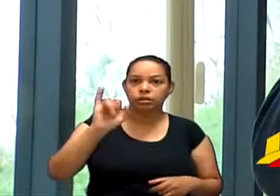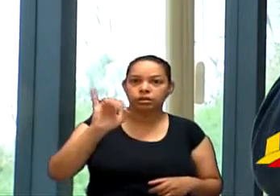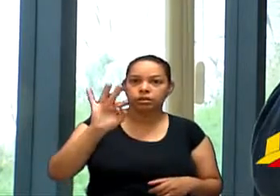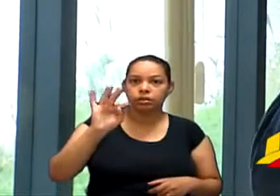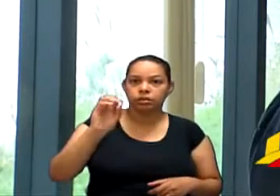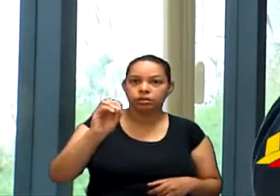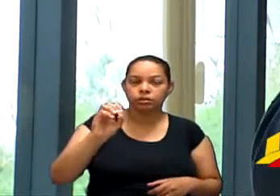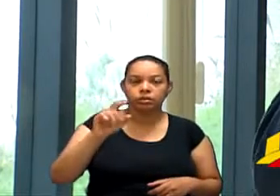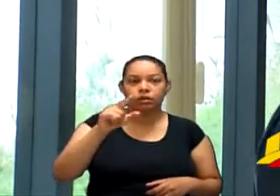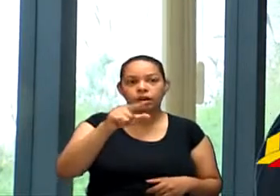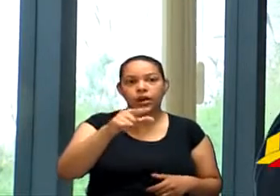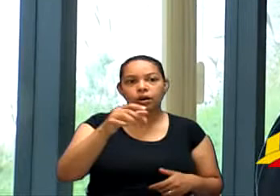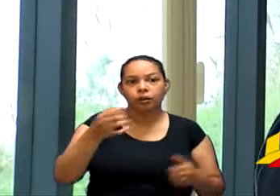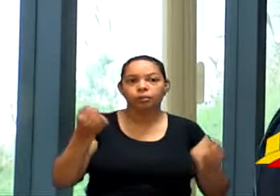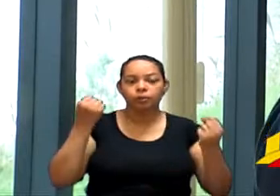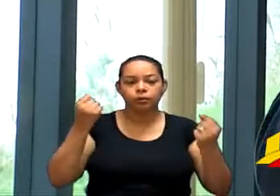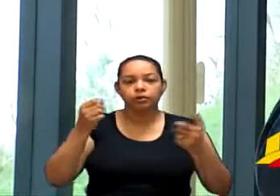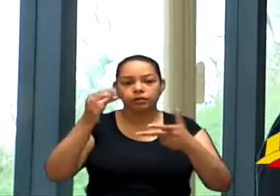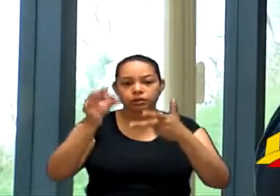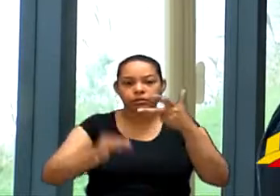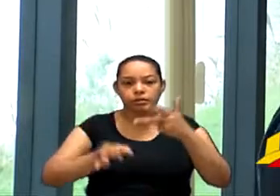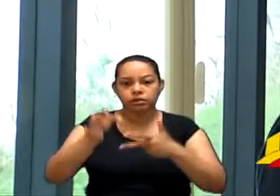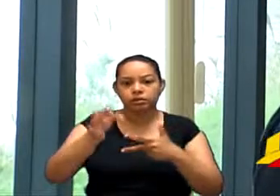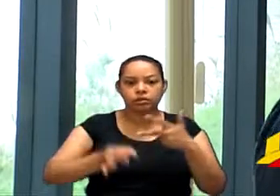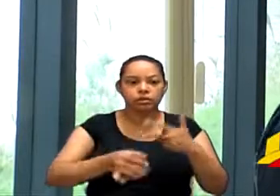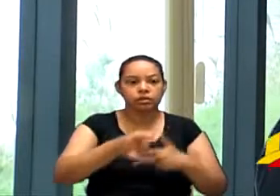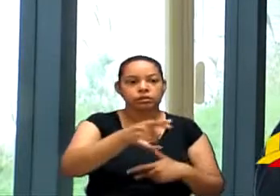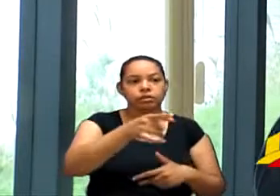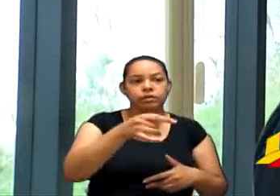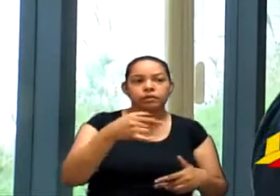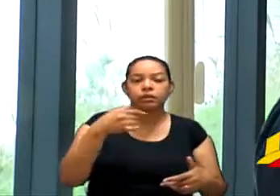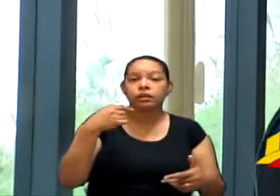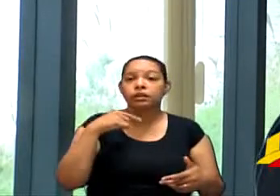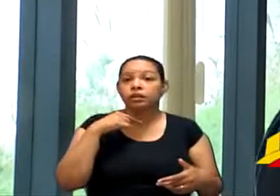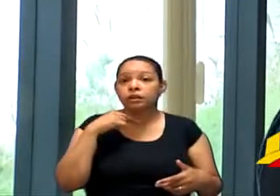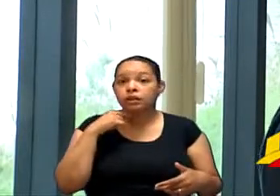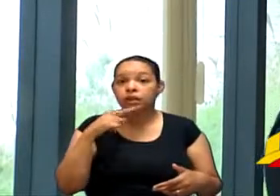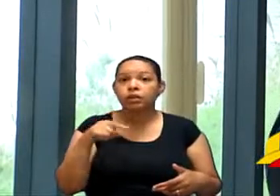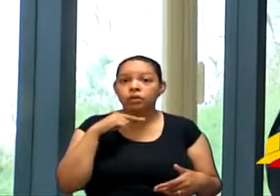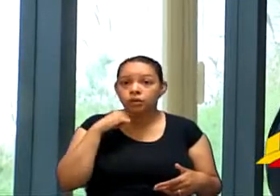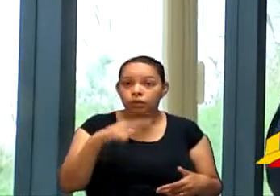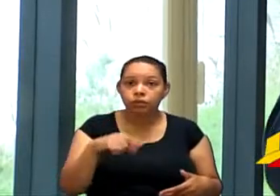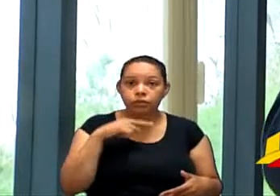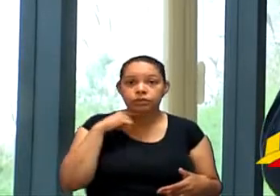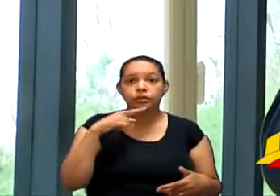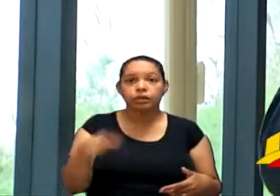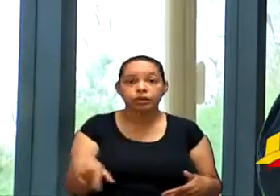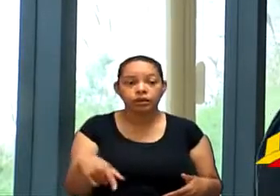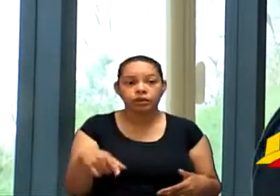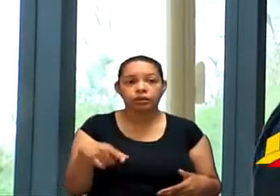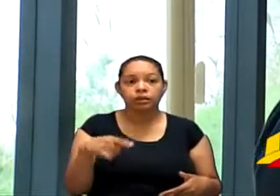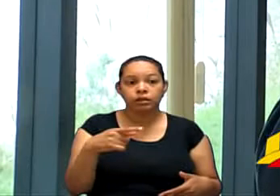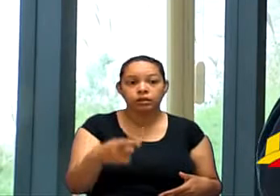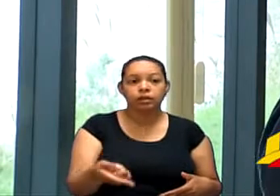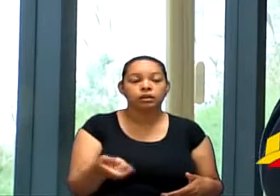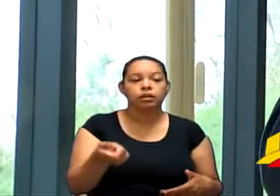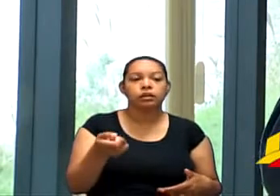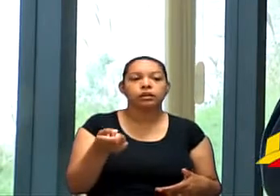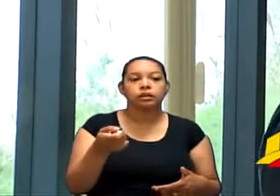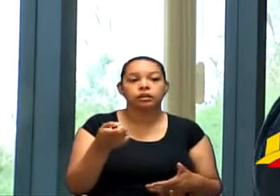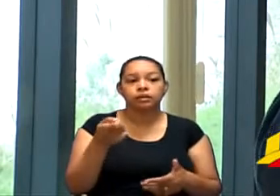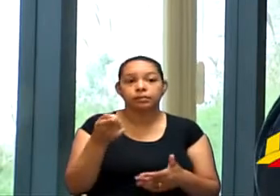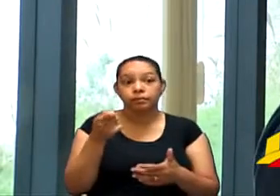poder ser primário é básico não tem poder de disciplinar tarifas